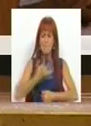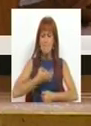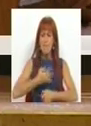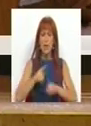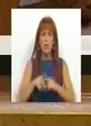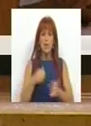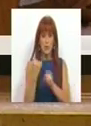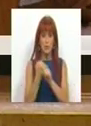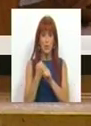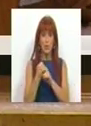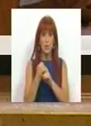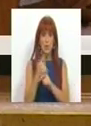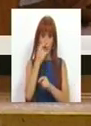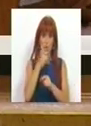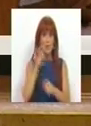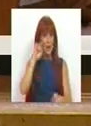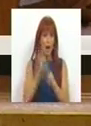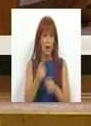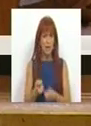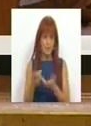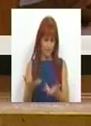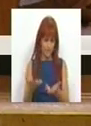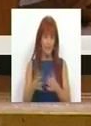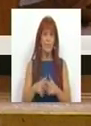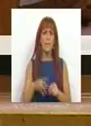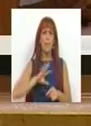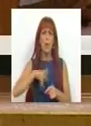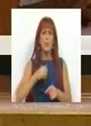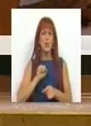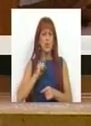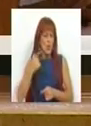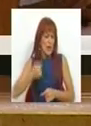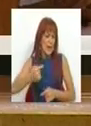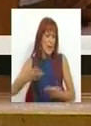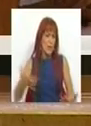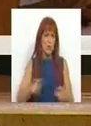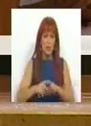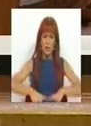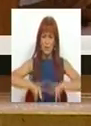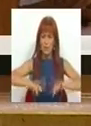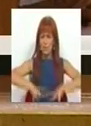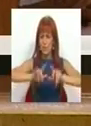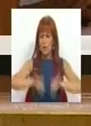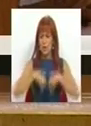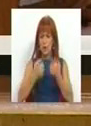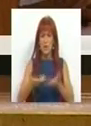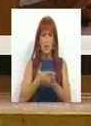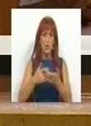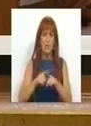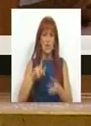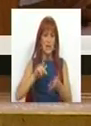cabalmente as funções que os cidadãos requerem. O mundo dos nossos dias, com a evolução social,